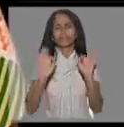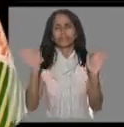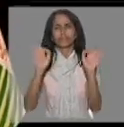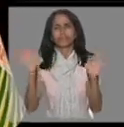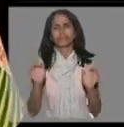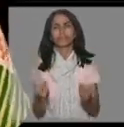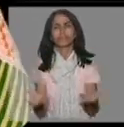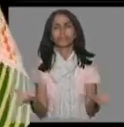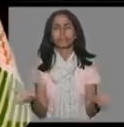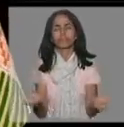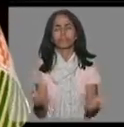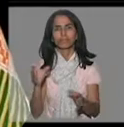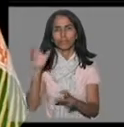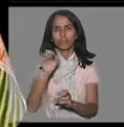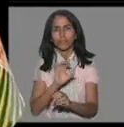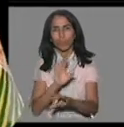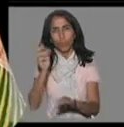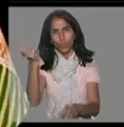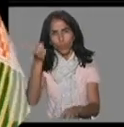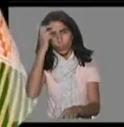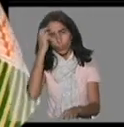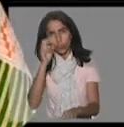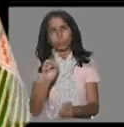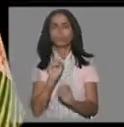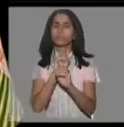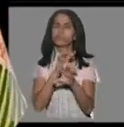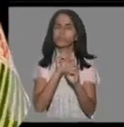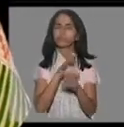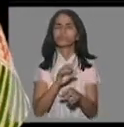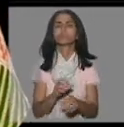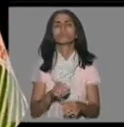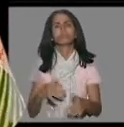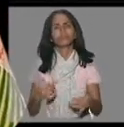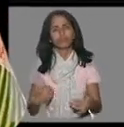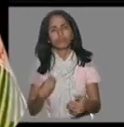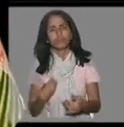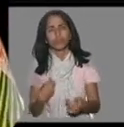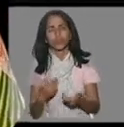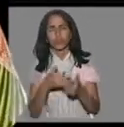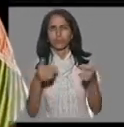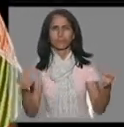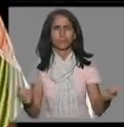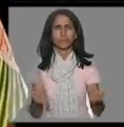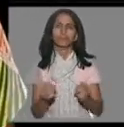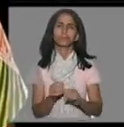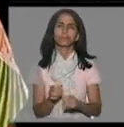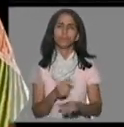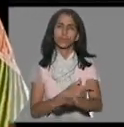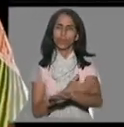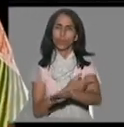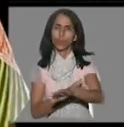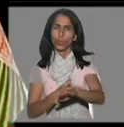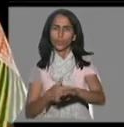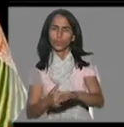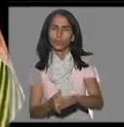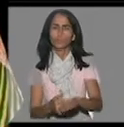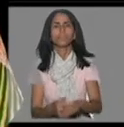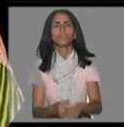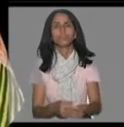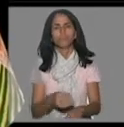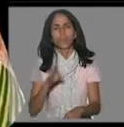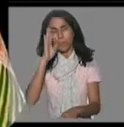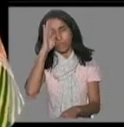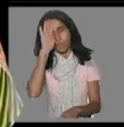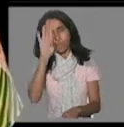com coisas para ensinar para a humanidade, com valores a serem passados. E então a minha